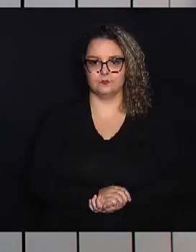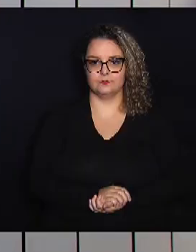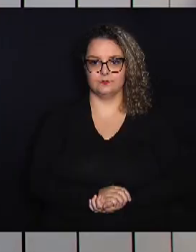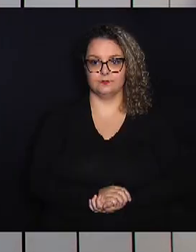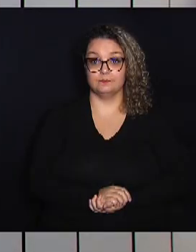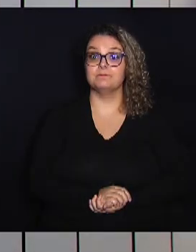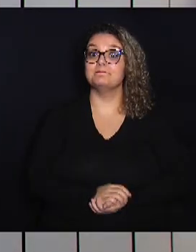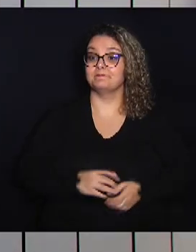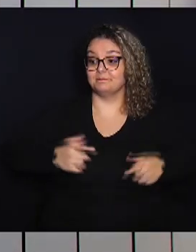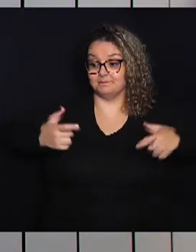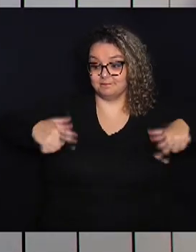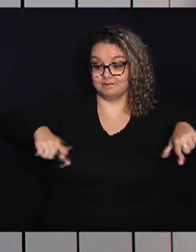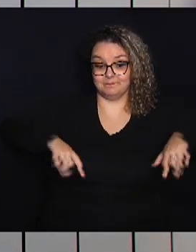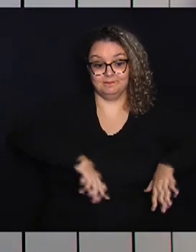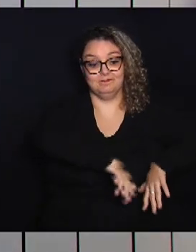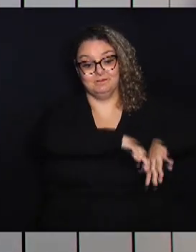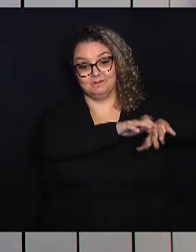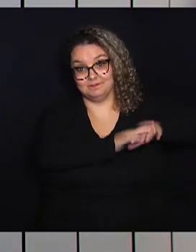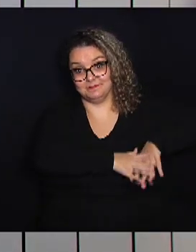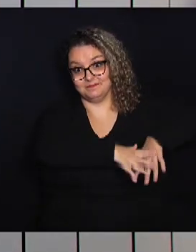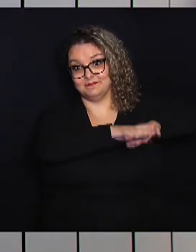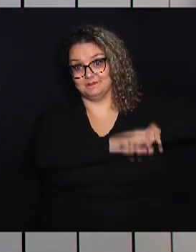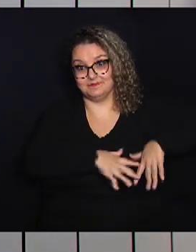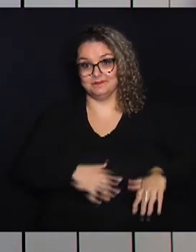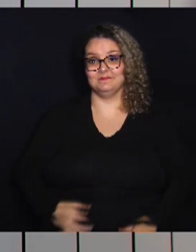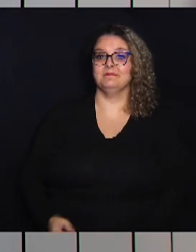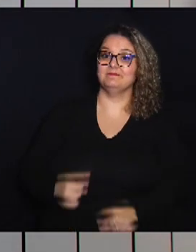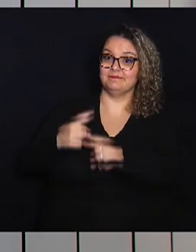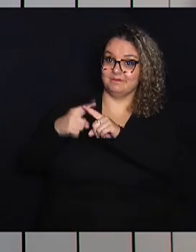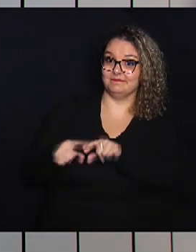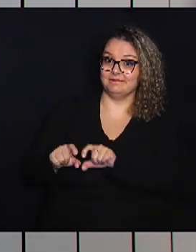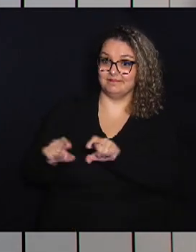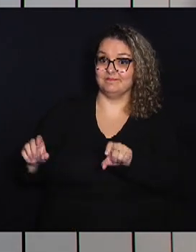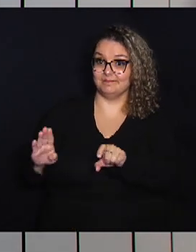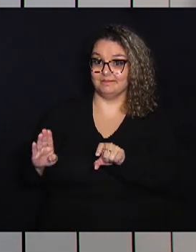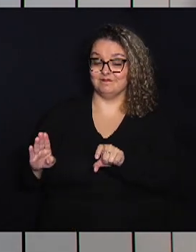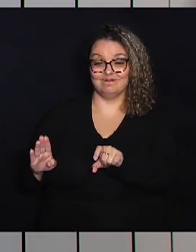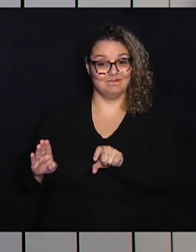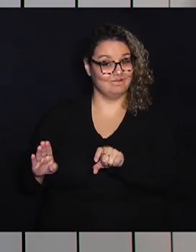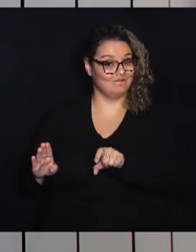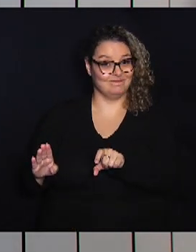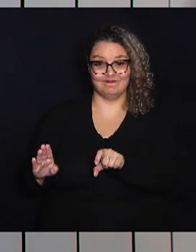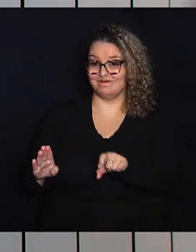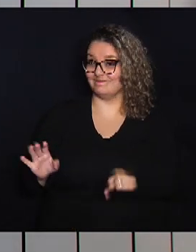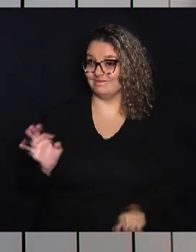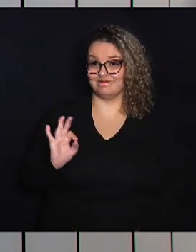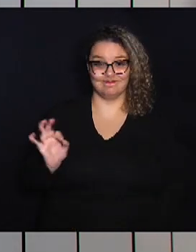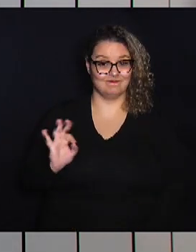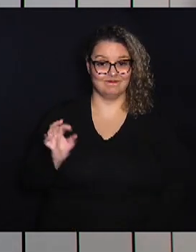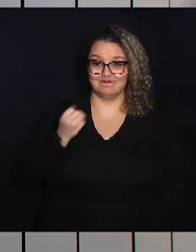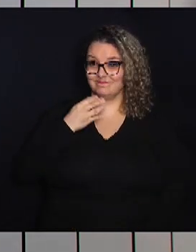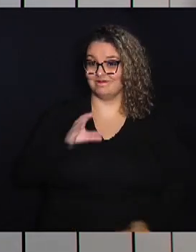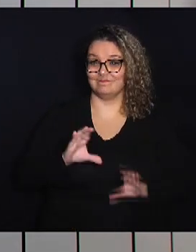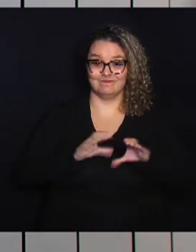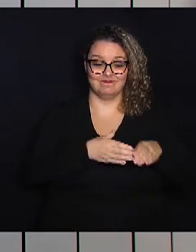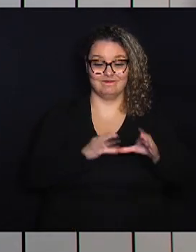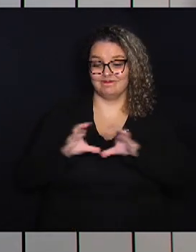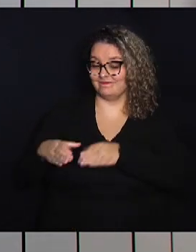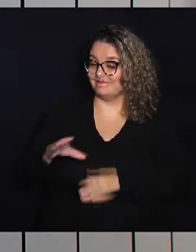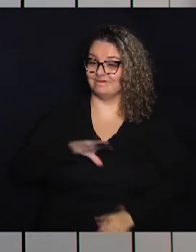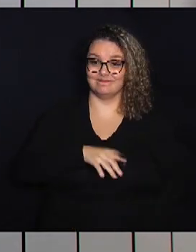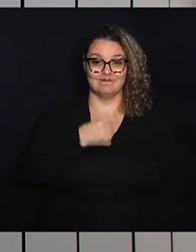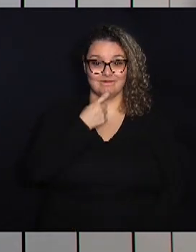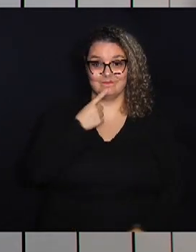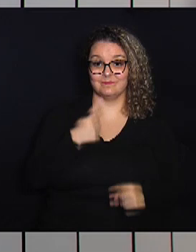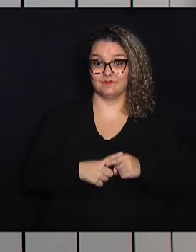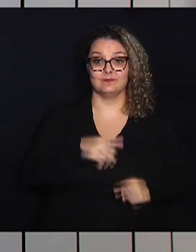Hora de balançar as redes pelo Campeonato Brasileiro da Série B. E a rodada não foi nada boa para os times de Campinas, viu? Porque no